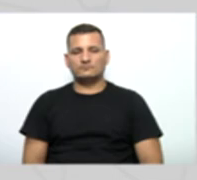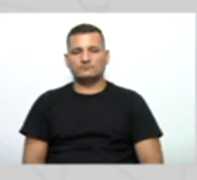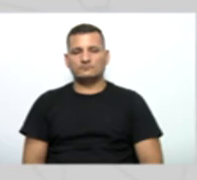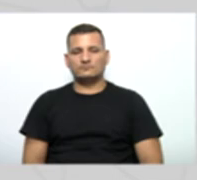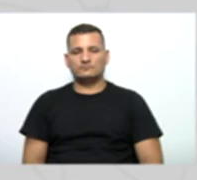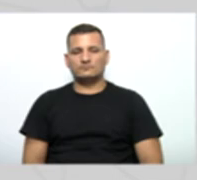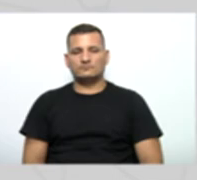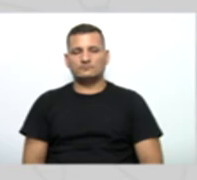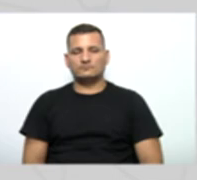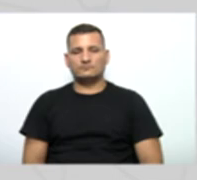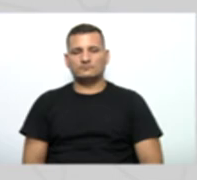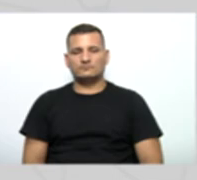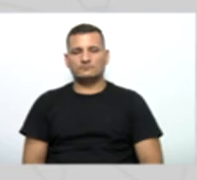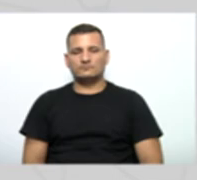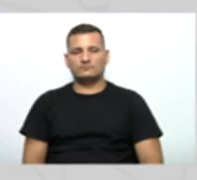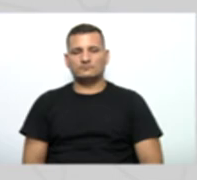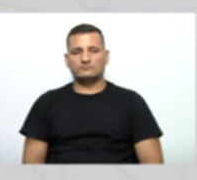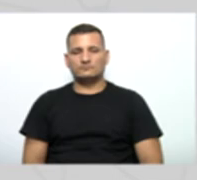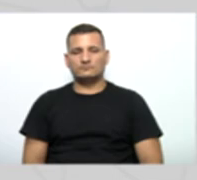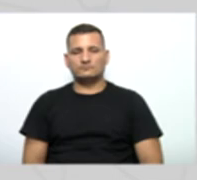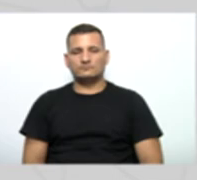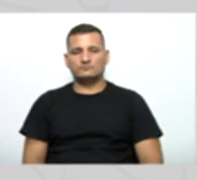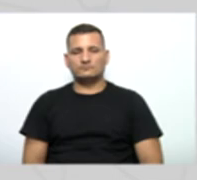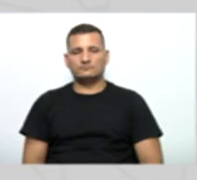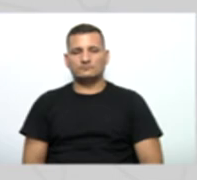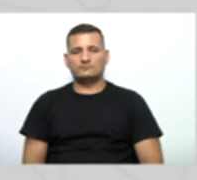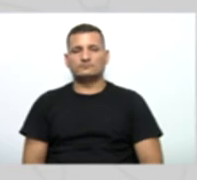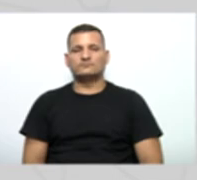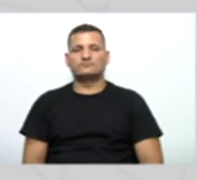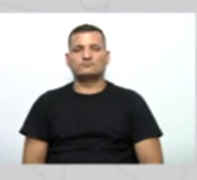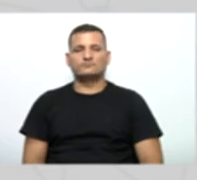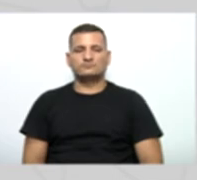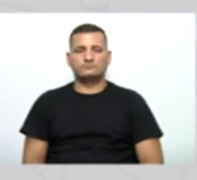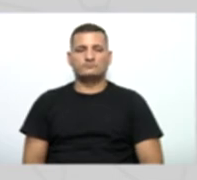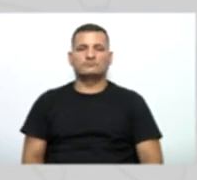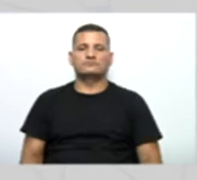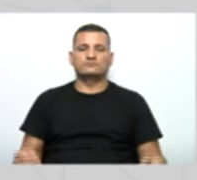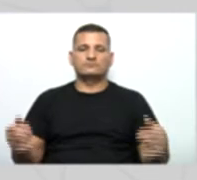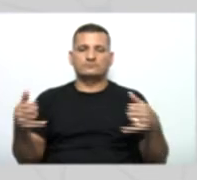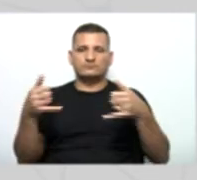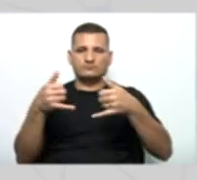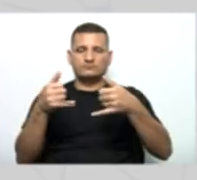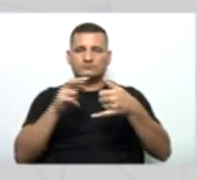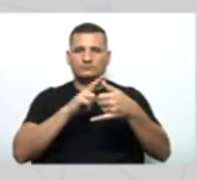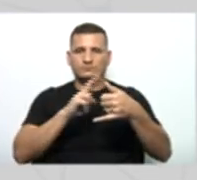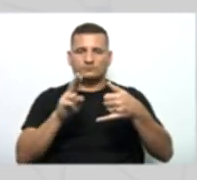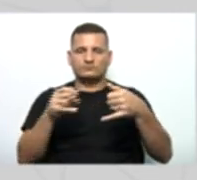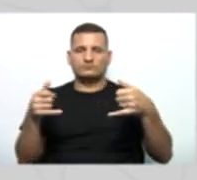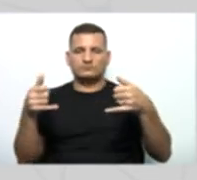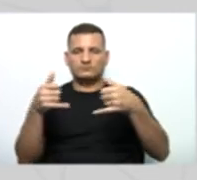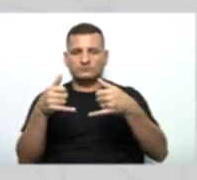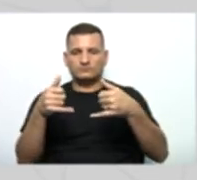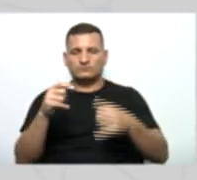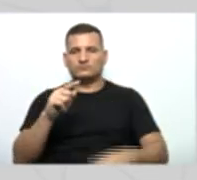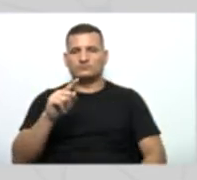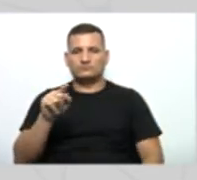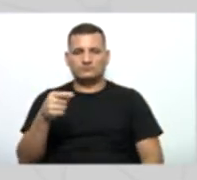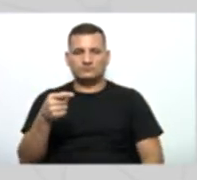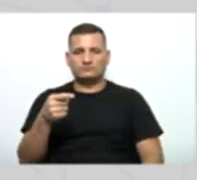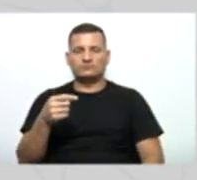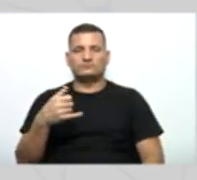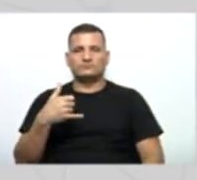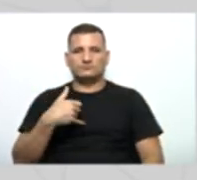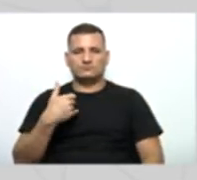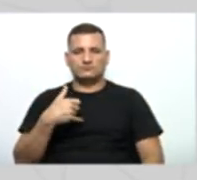aspas, o nome é jogo de chaves, vírgula, e a